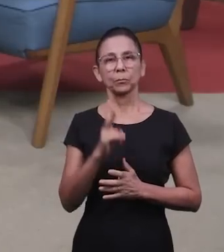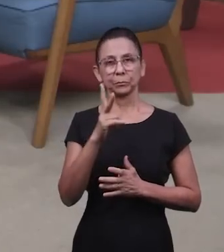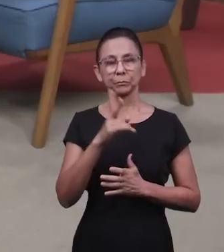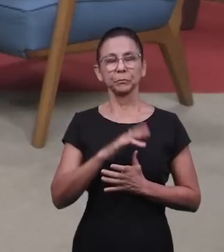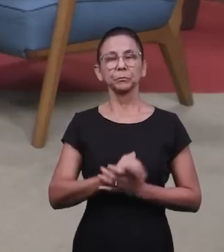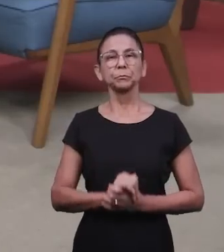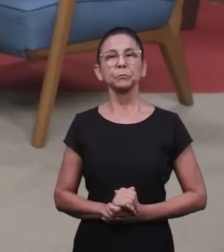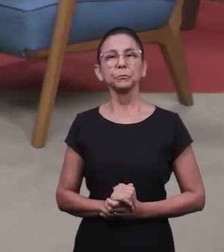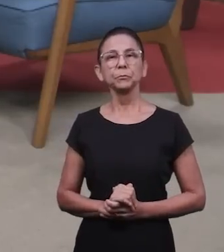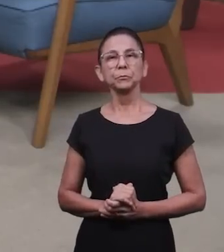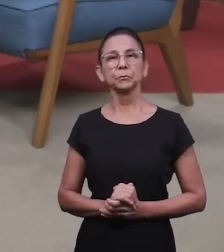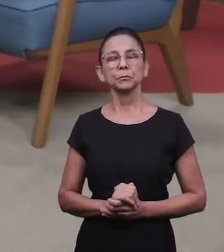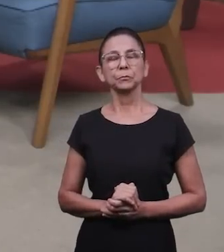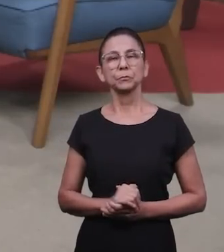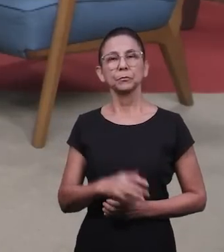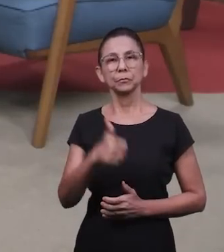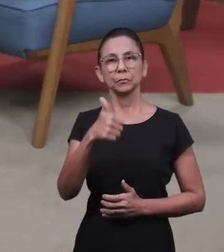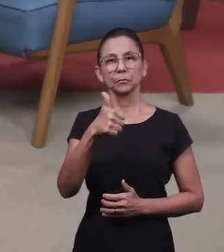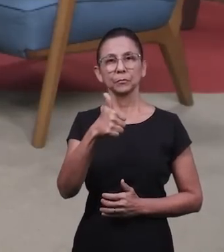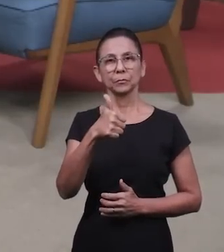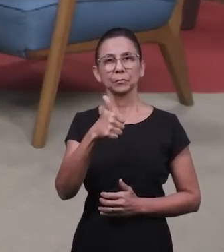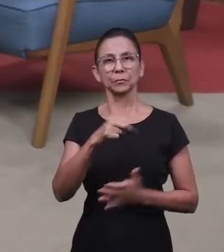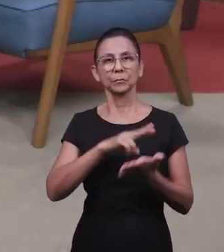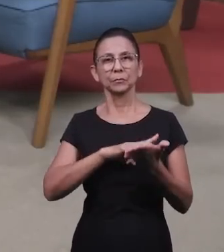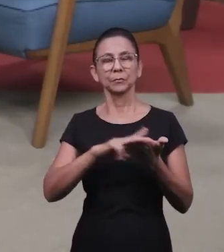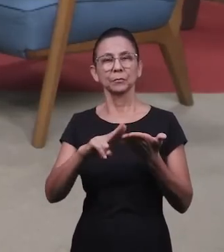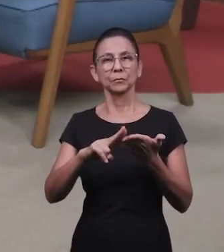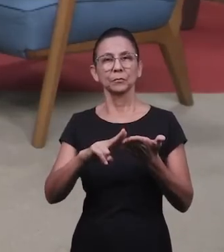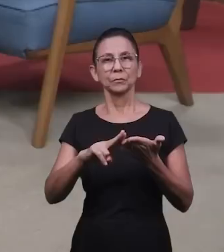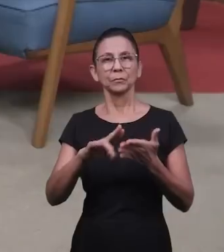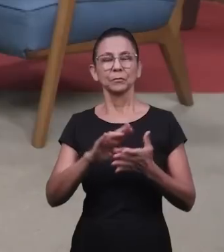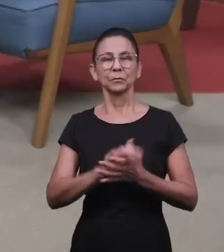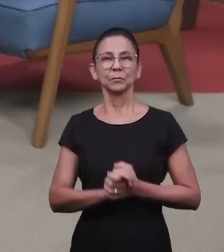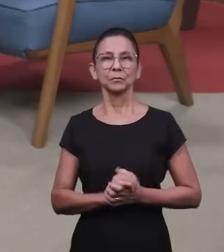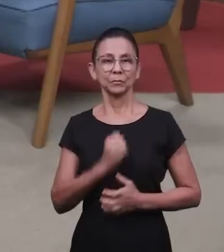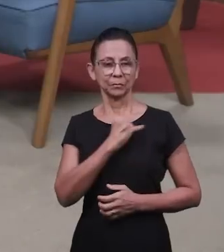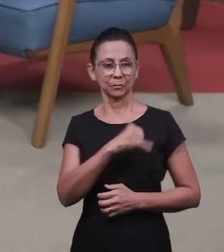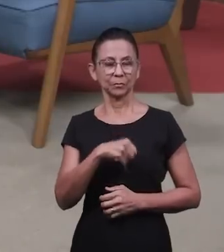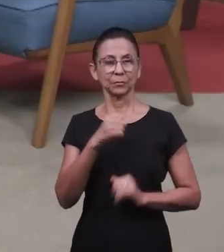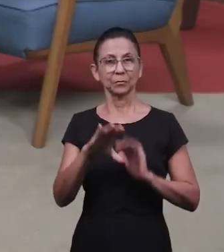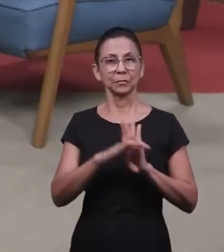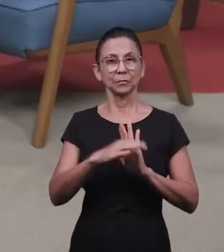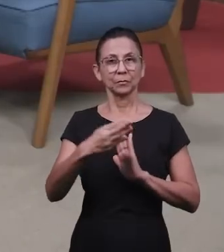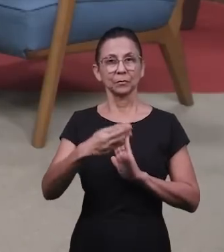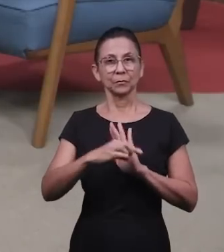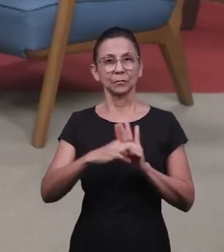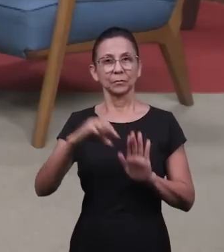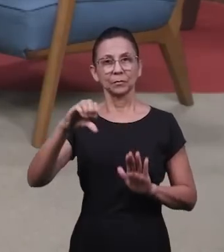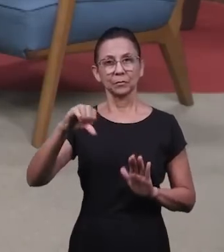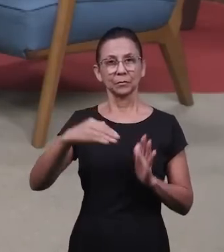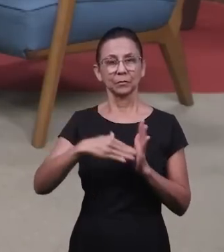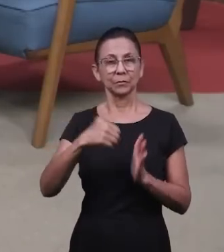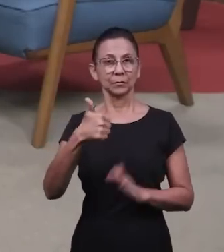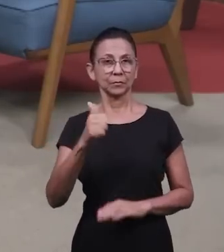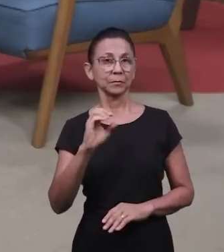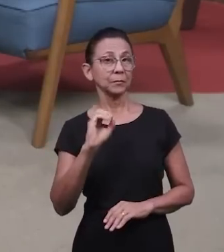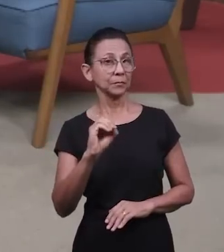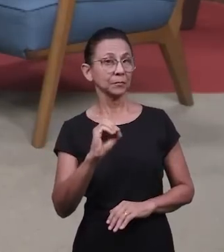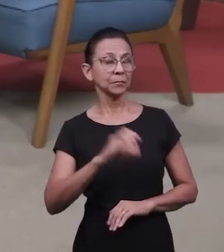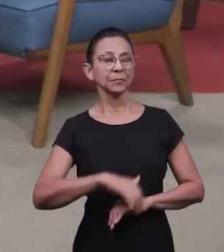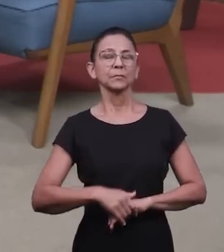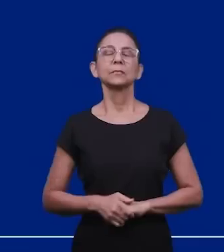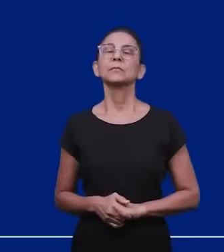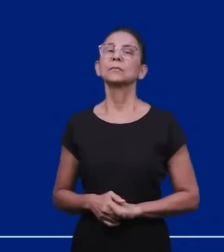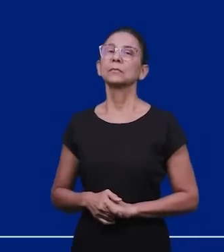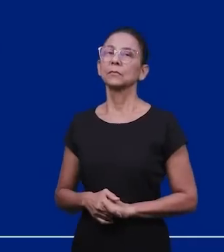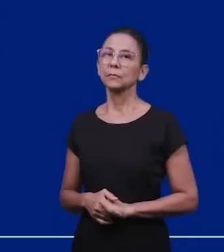aqui da abordagem que vamos fazer. E o texto fica na primeira carta de João, capítulo 4, versos 9 e 10, e